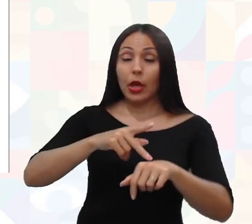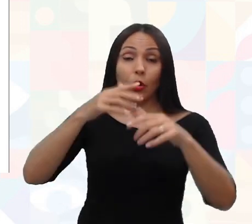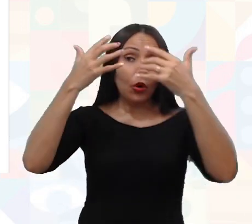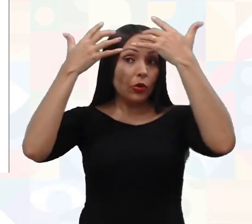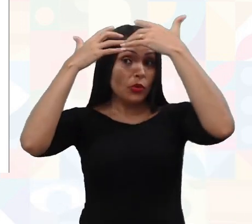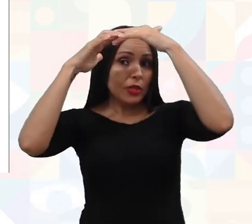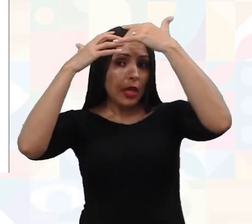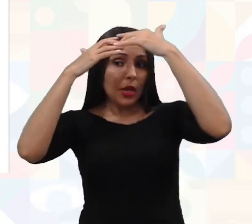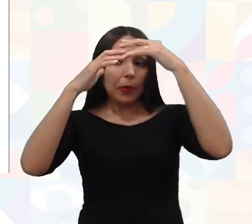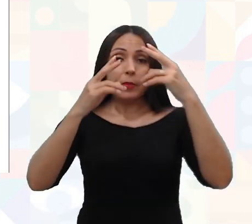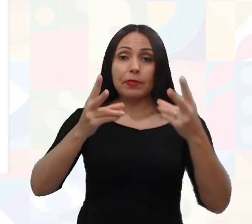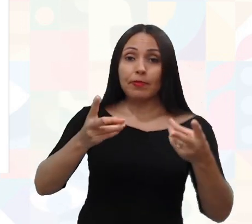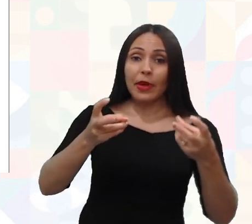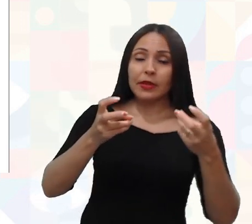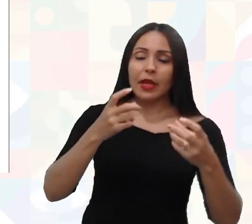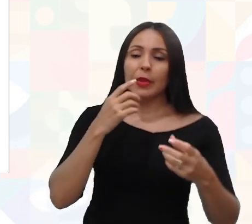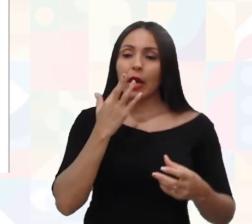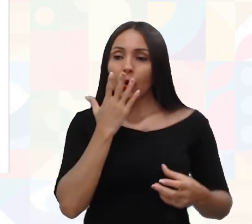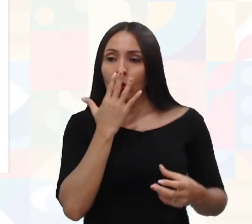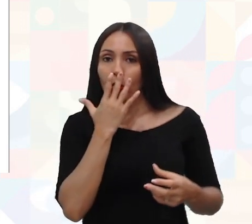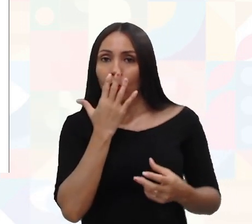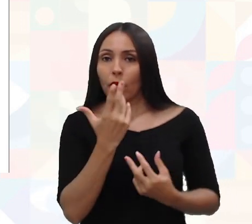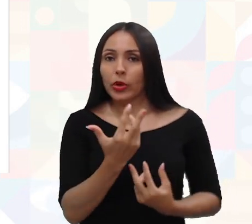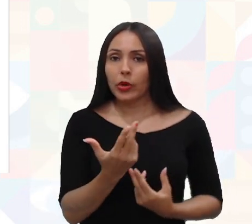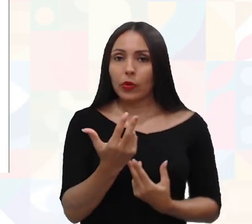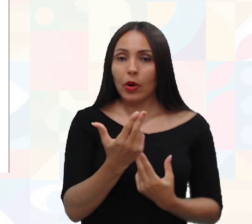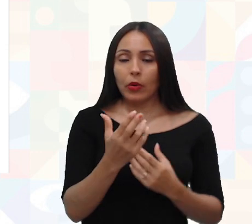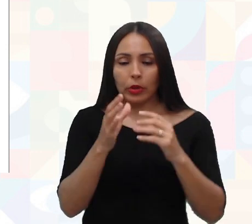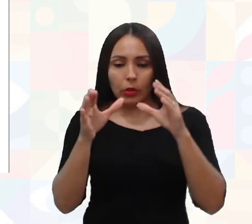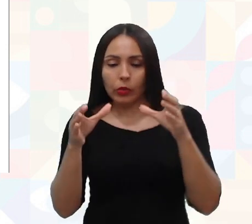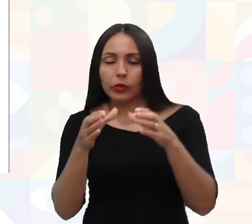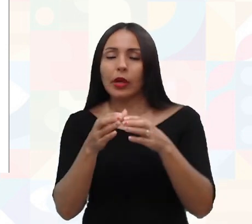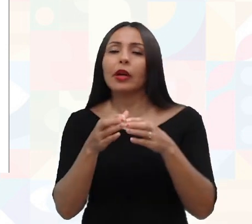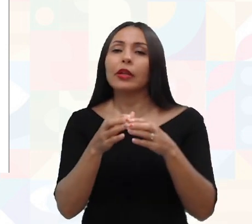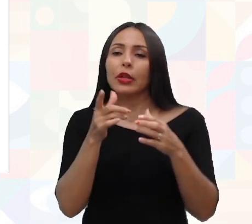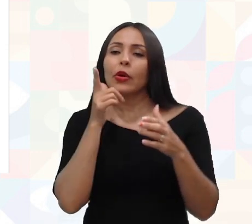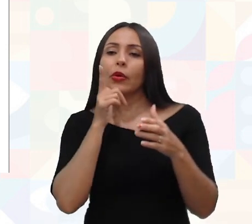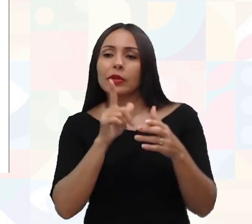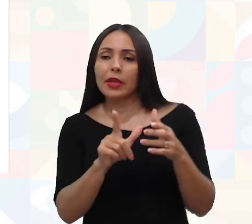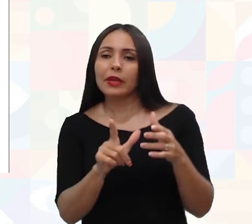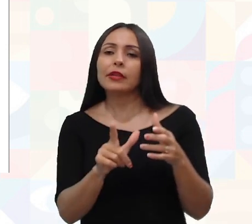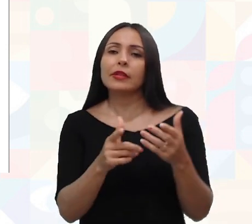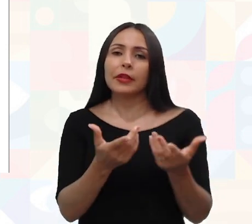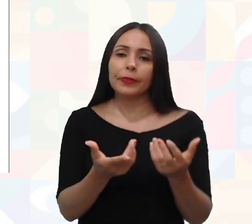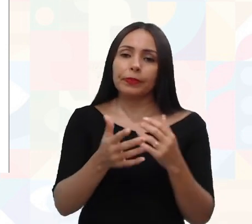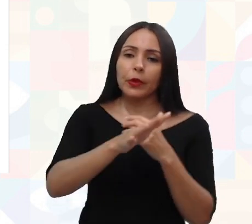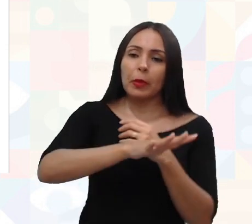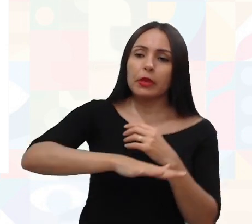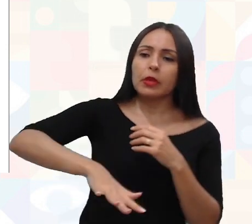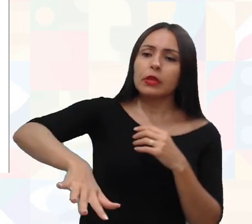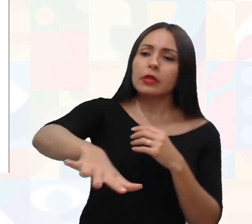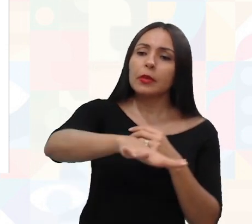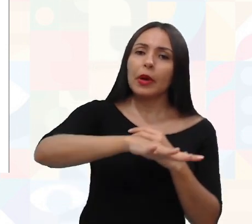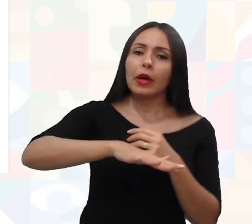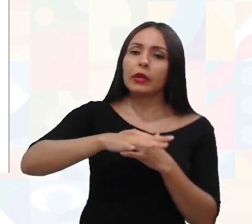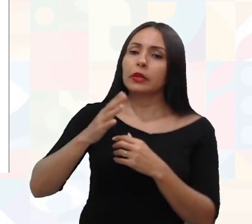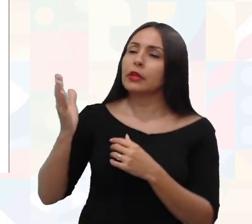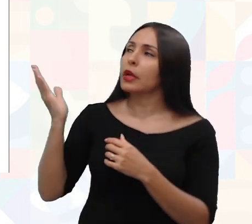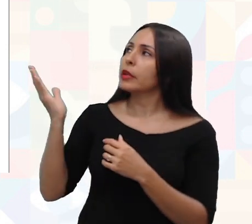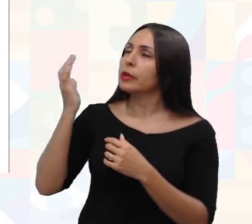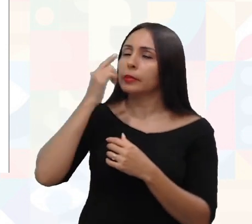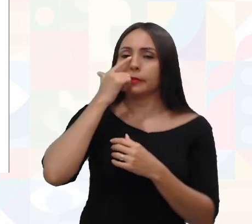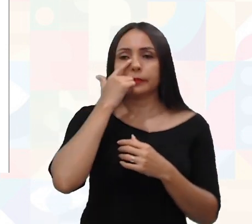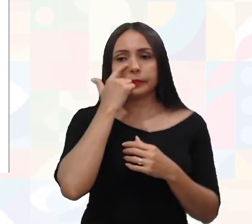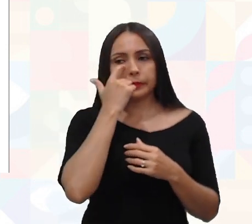está na mesma cor e o que está ali agrupado, e a gente consegue identificar no meio de tantas imagens a forma